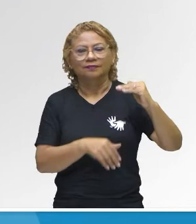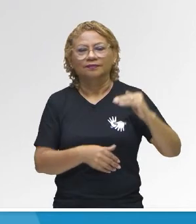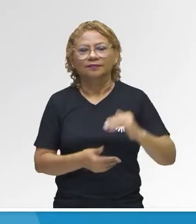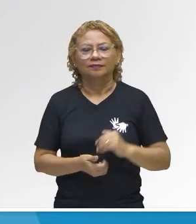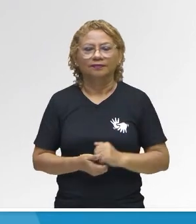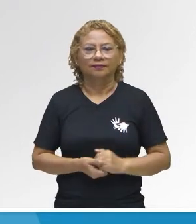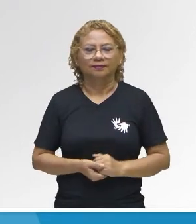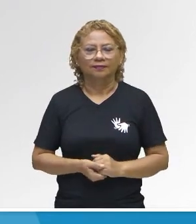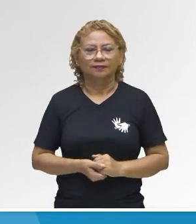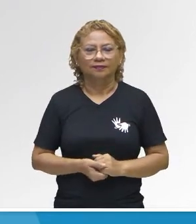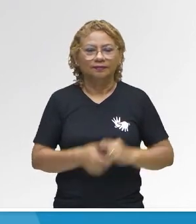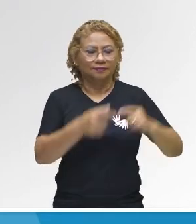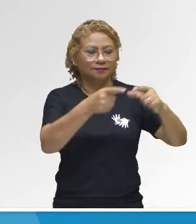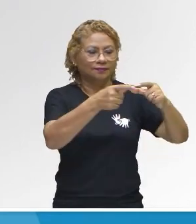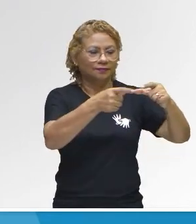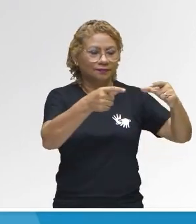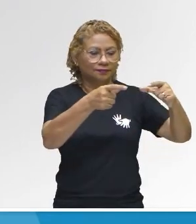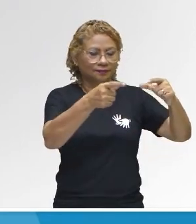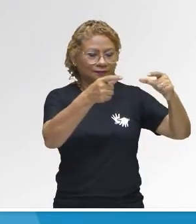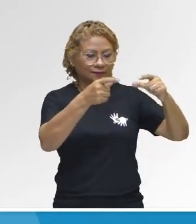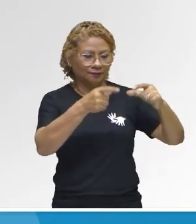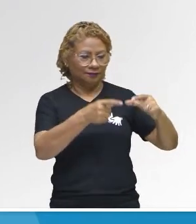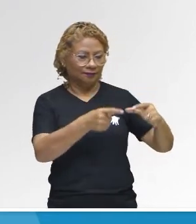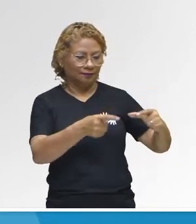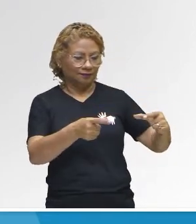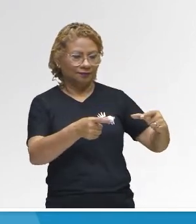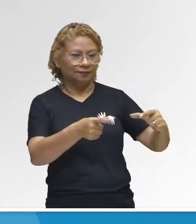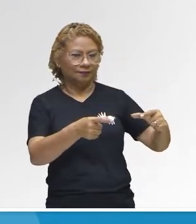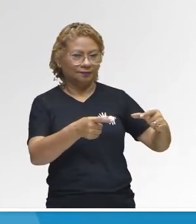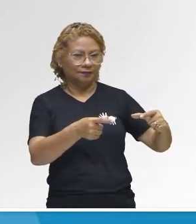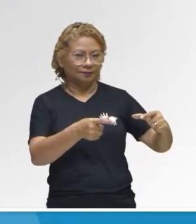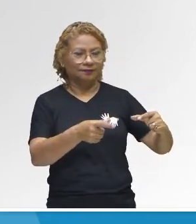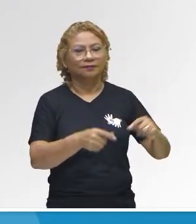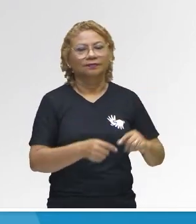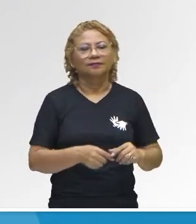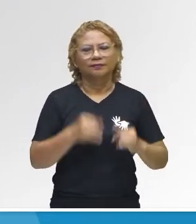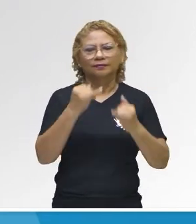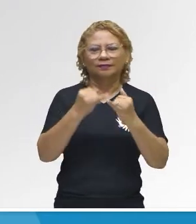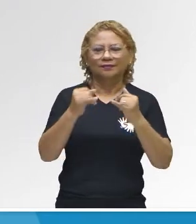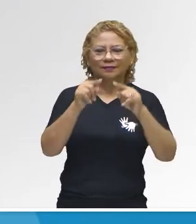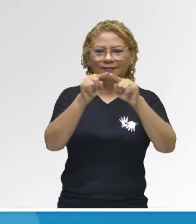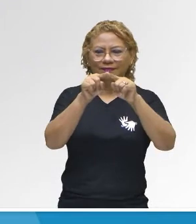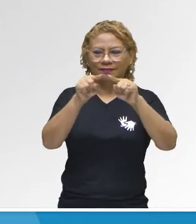menos dessa forma aqui. Um quadrado ou um retângulo, né?